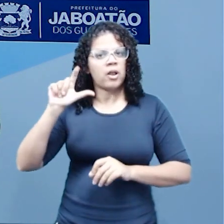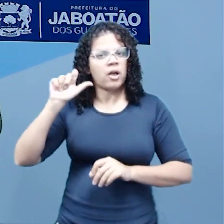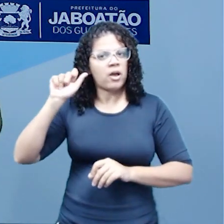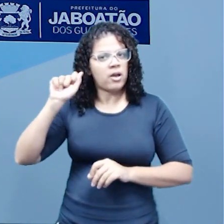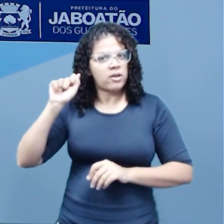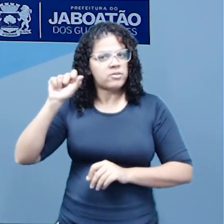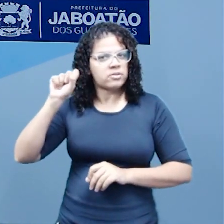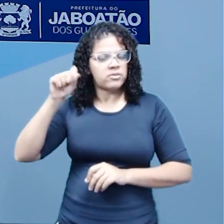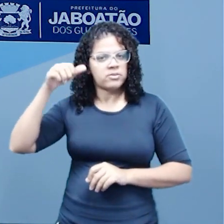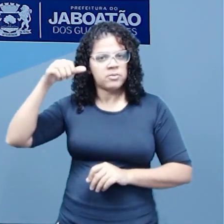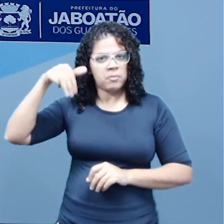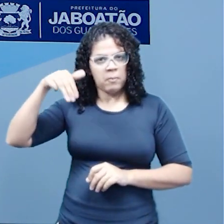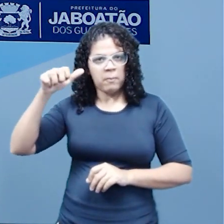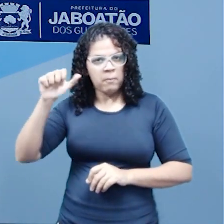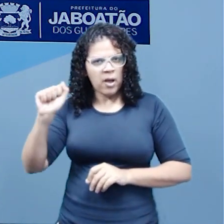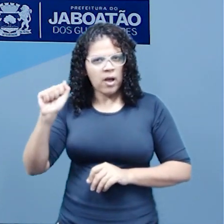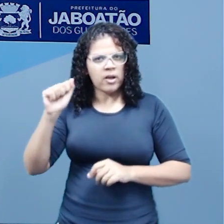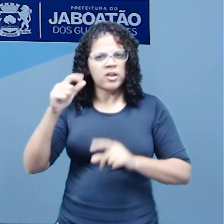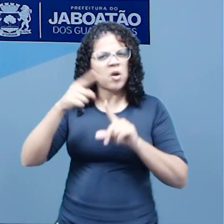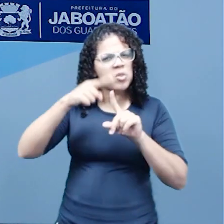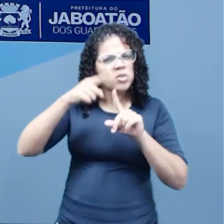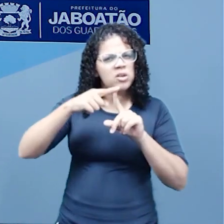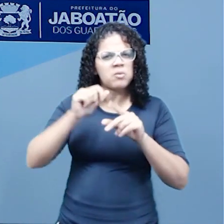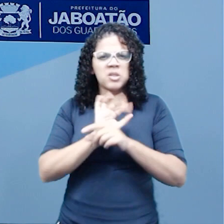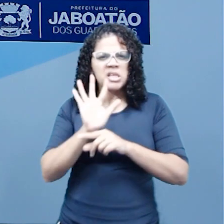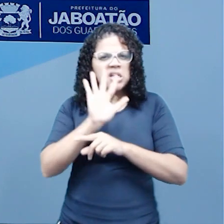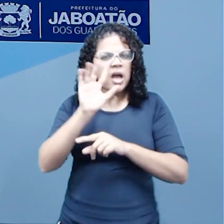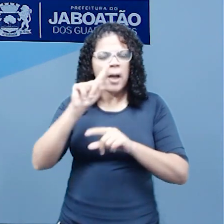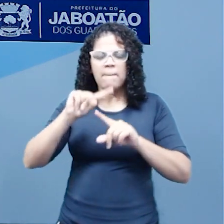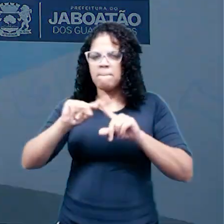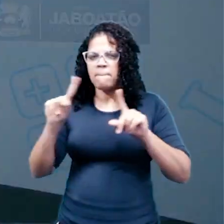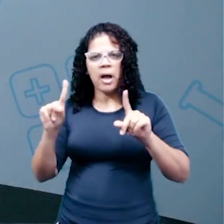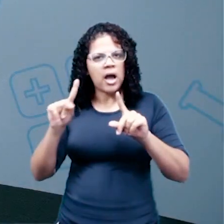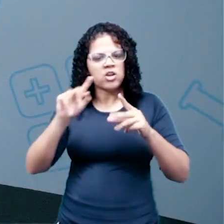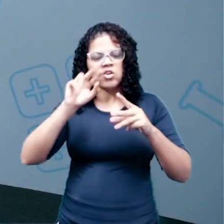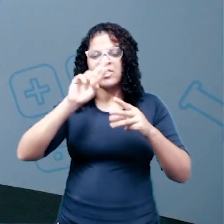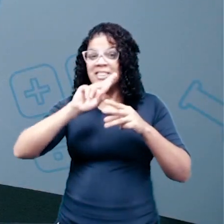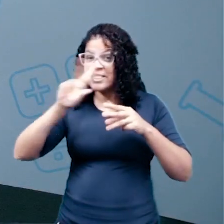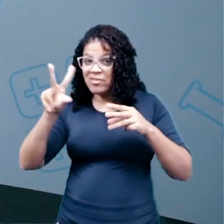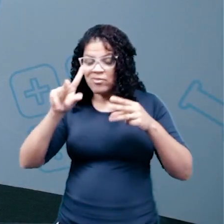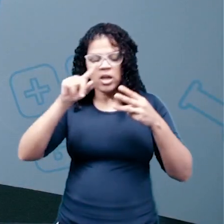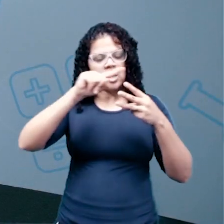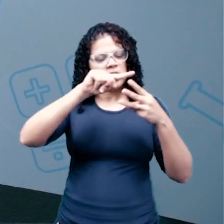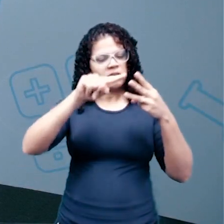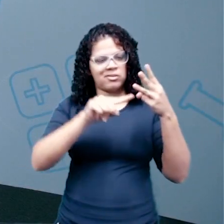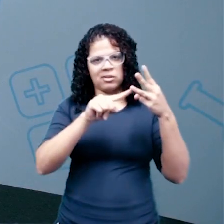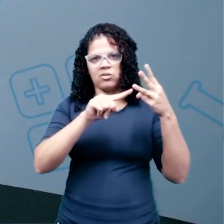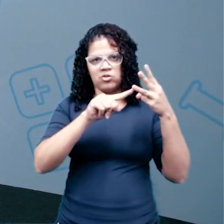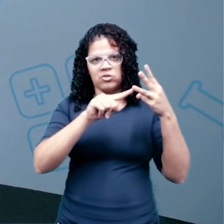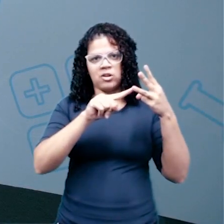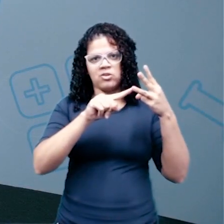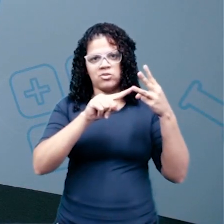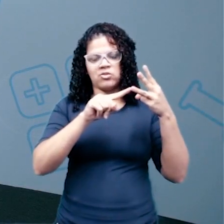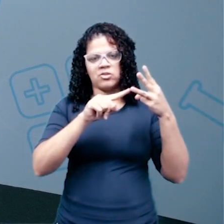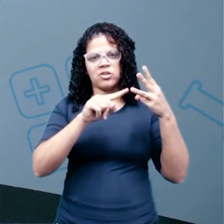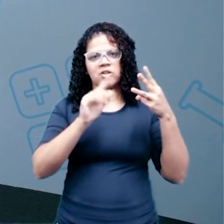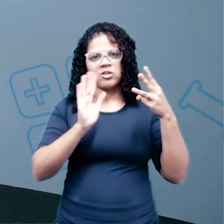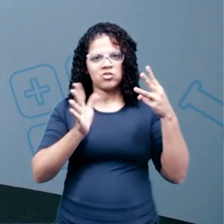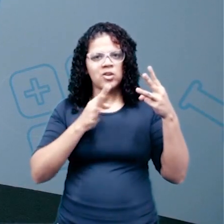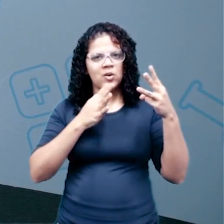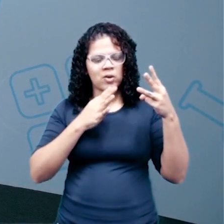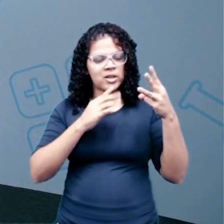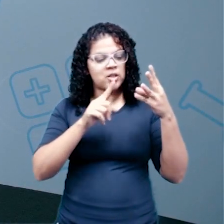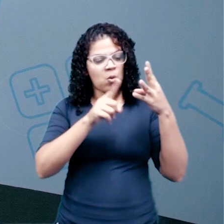mas ele não está em nenhum dos outros estados físicos que a gente viu. Nem está em sólido, nem líquido e nem gasoso. É um quarto